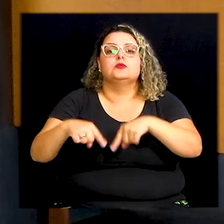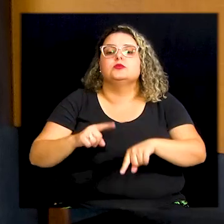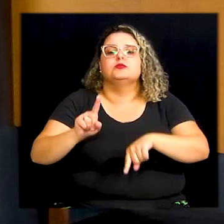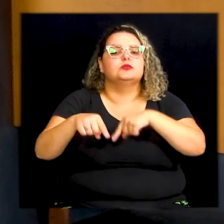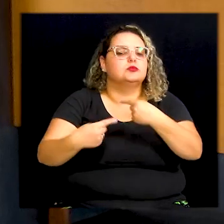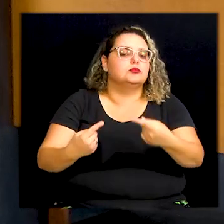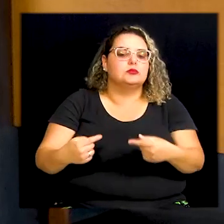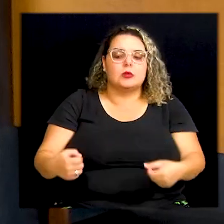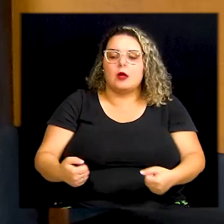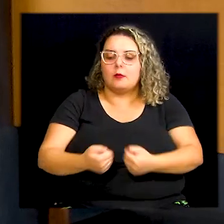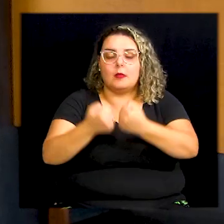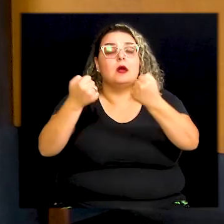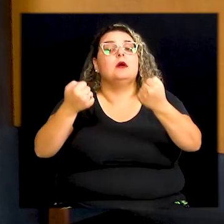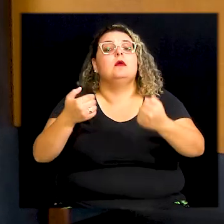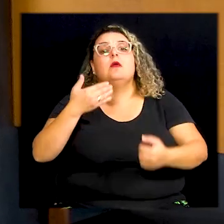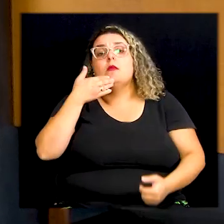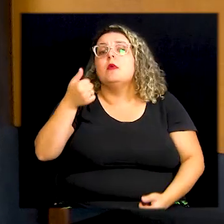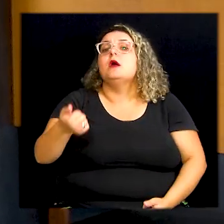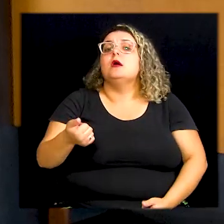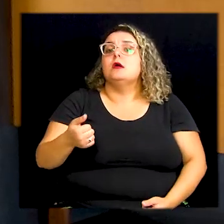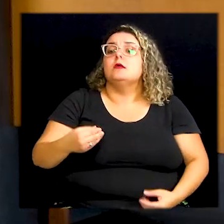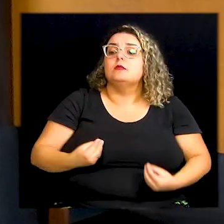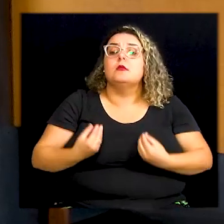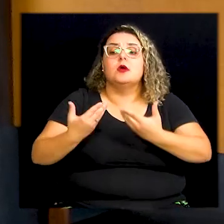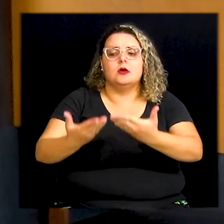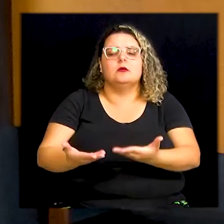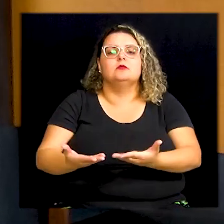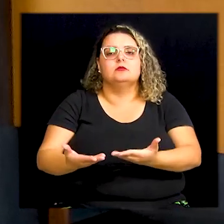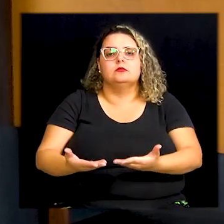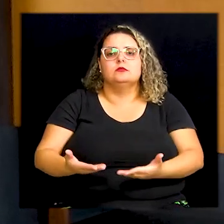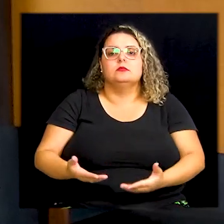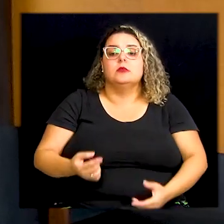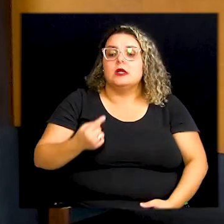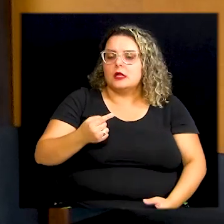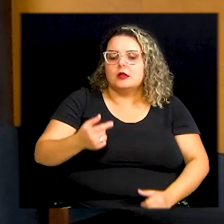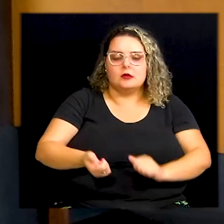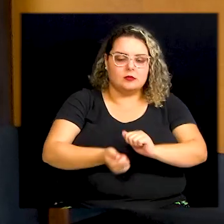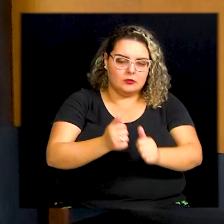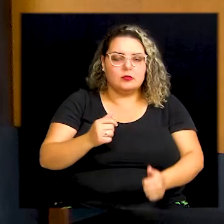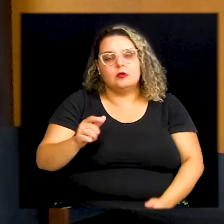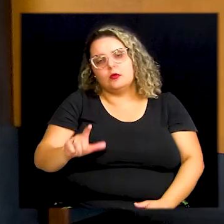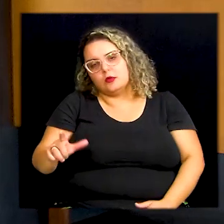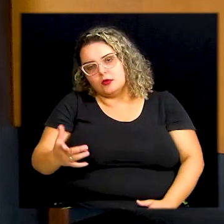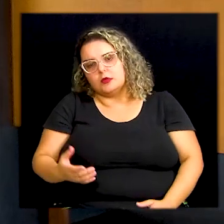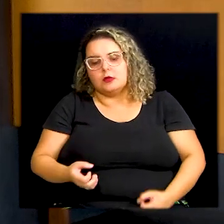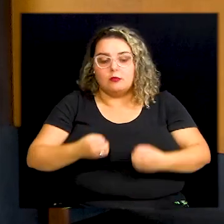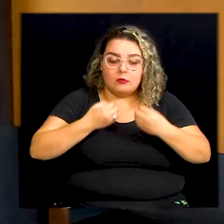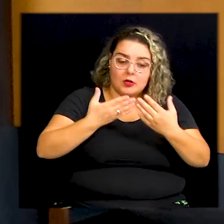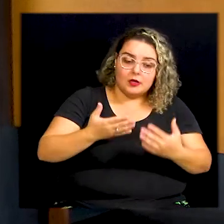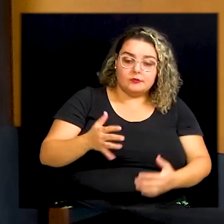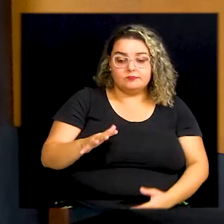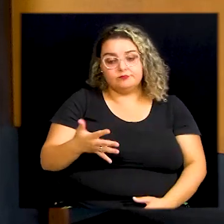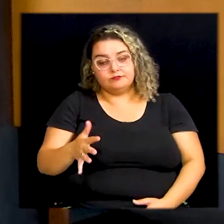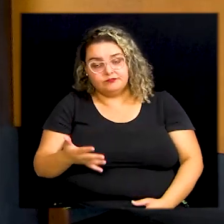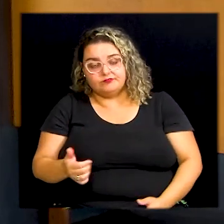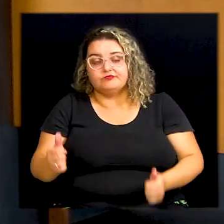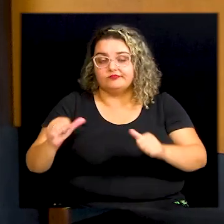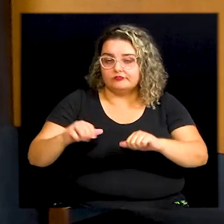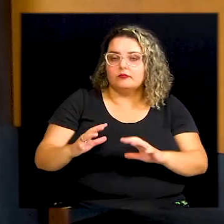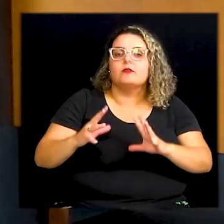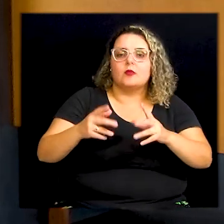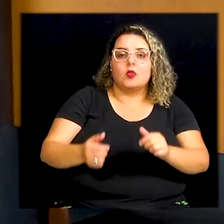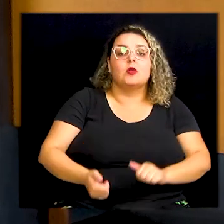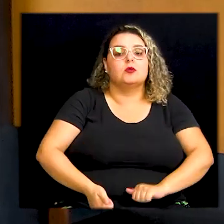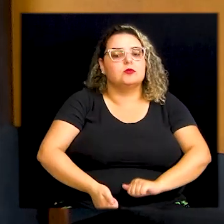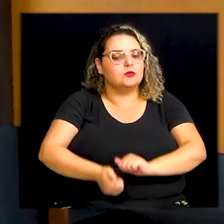outra disputa, a gente tem que dar nosso melhor, e foi assim, cada jogo, claro, tem jogo que a gente vai bem, tem jogo que a gente vai mal, mas todos